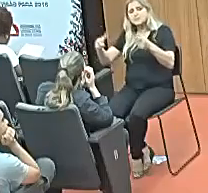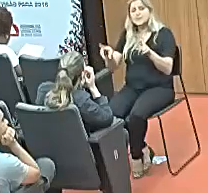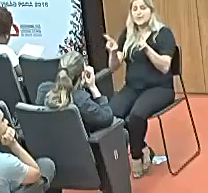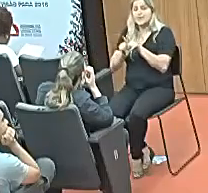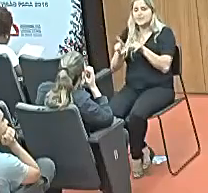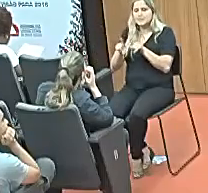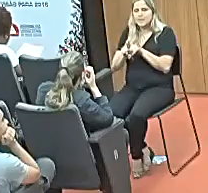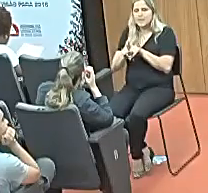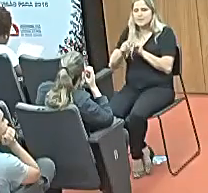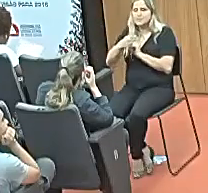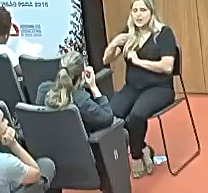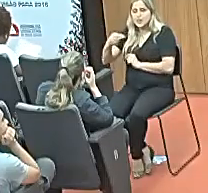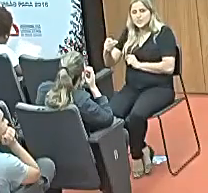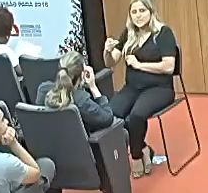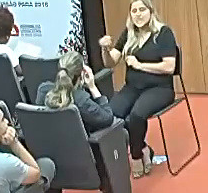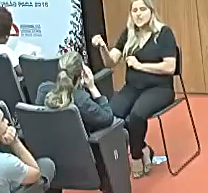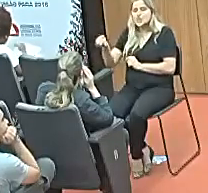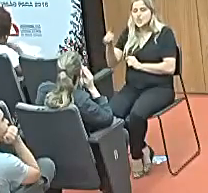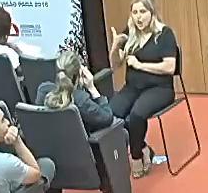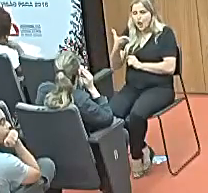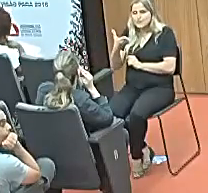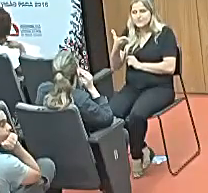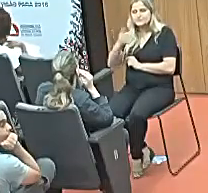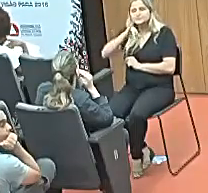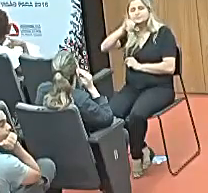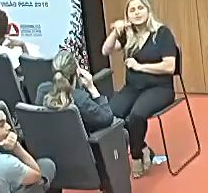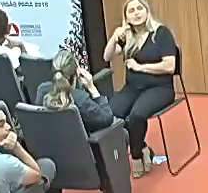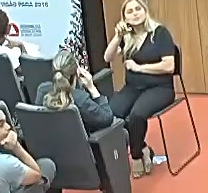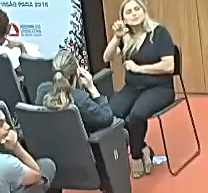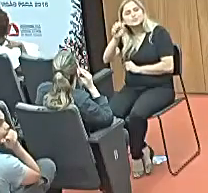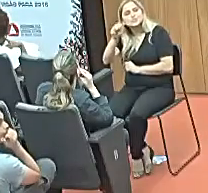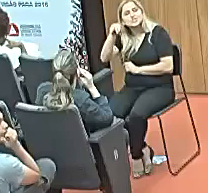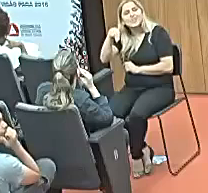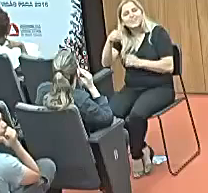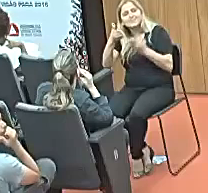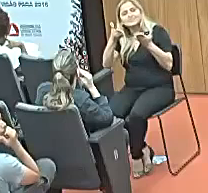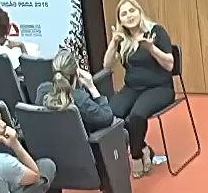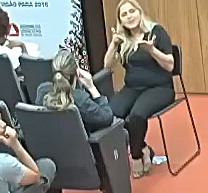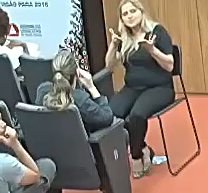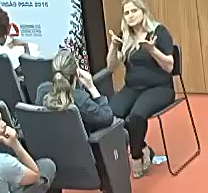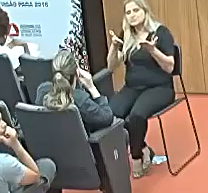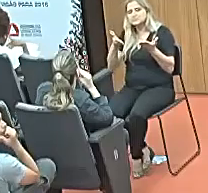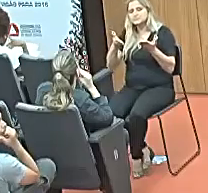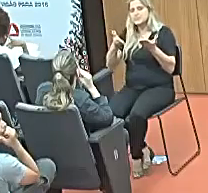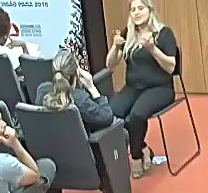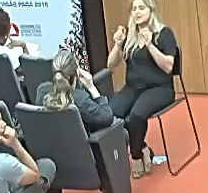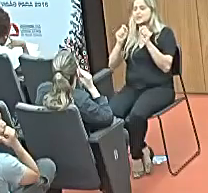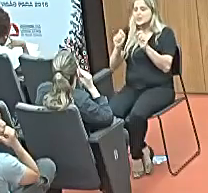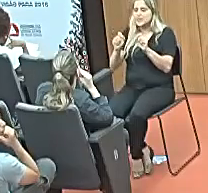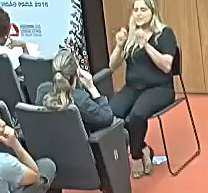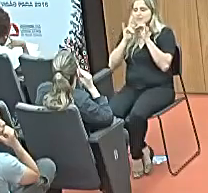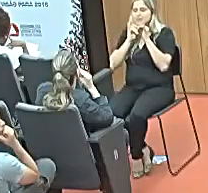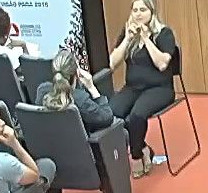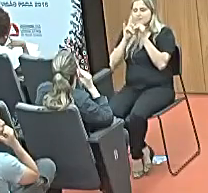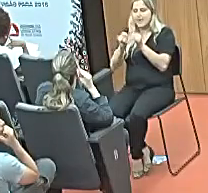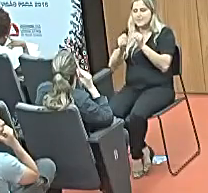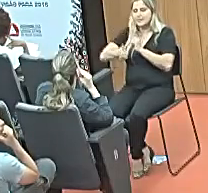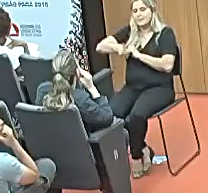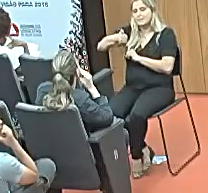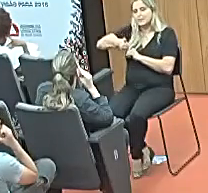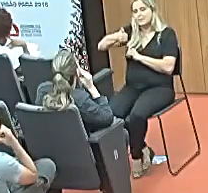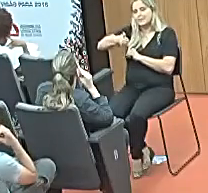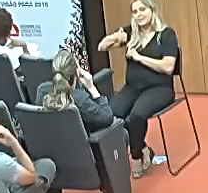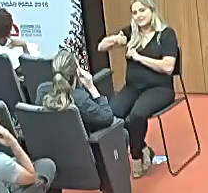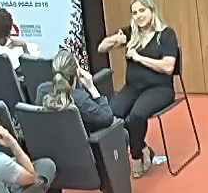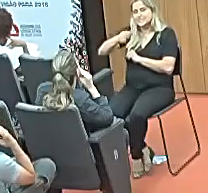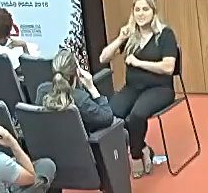inédito o jean que eu gostaria de nesses minutinhos relatá é que pela primeira vez na